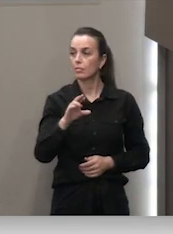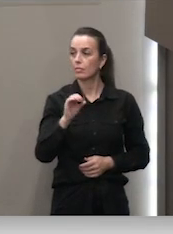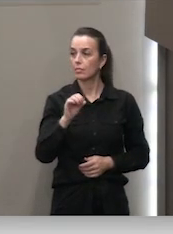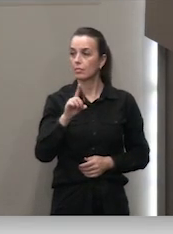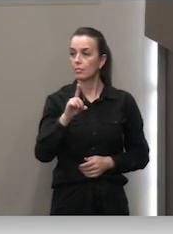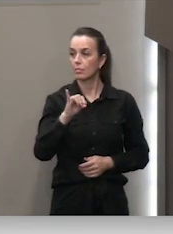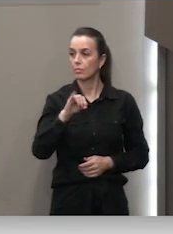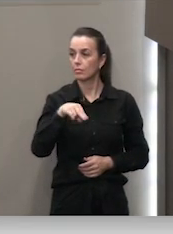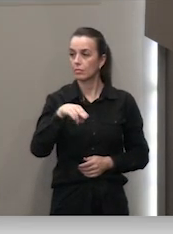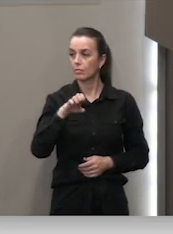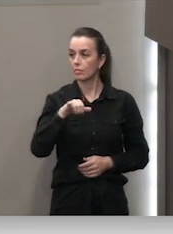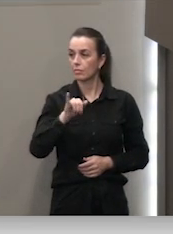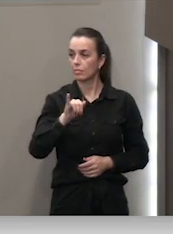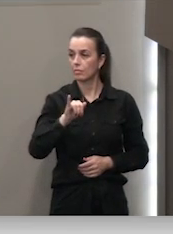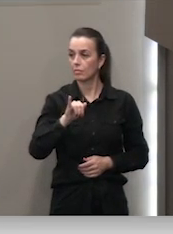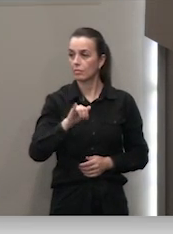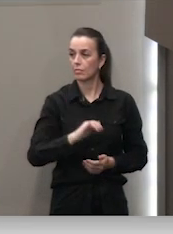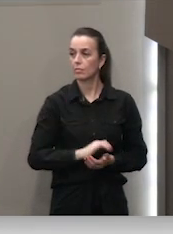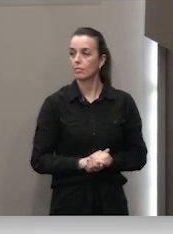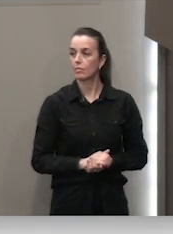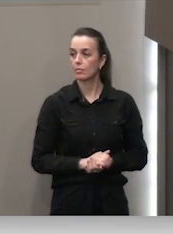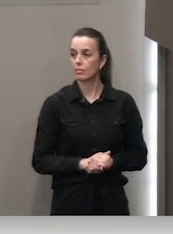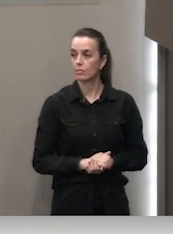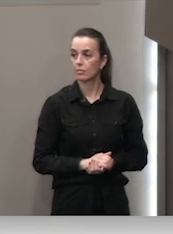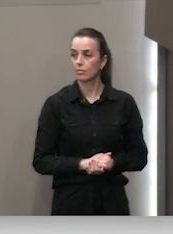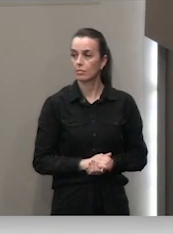Escobar Xavier Candeia.